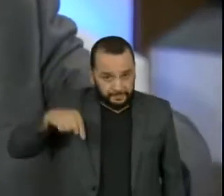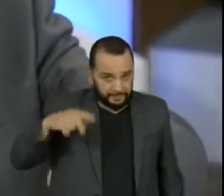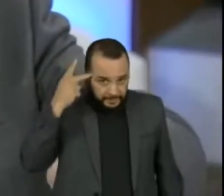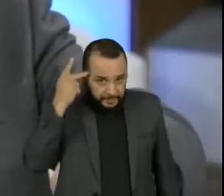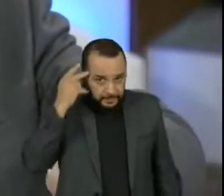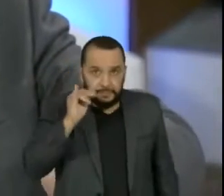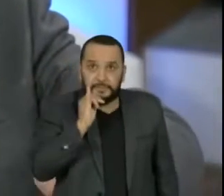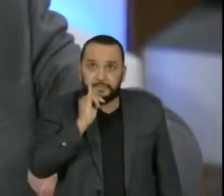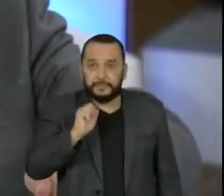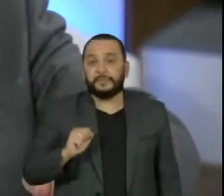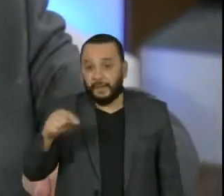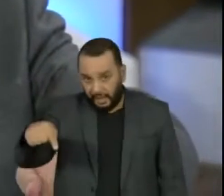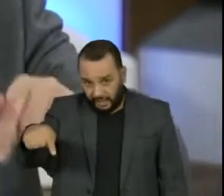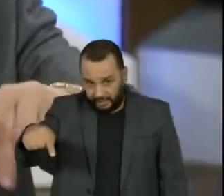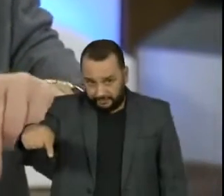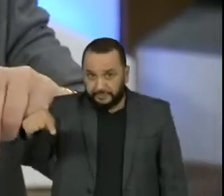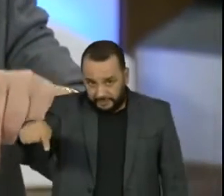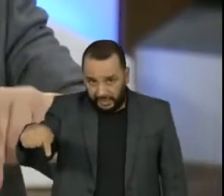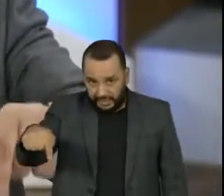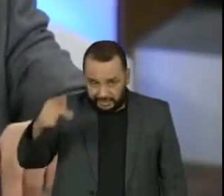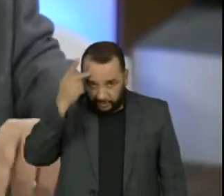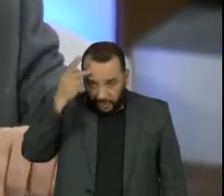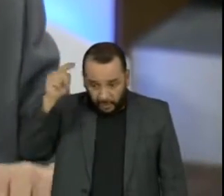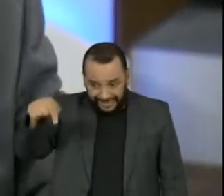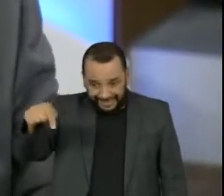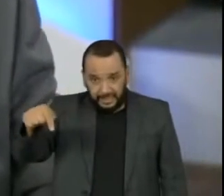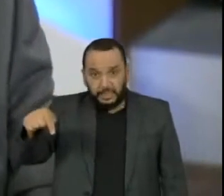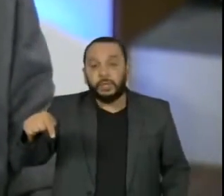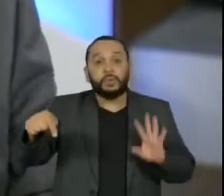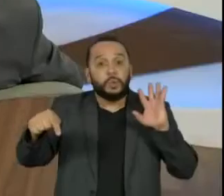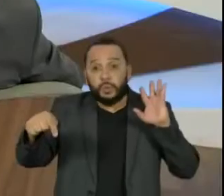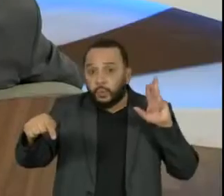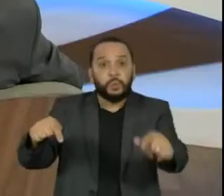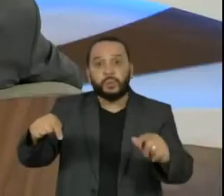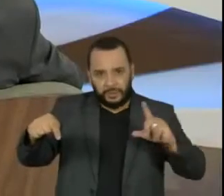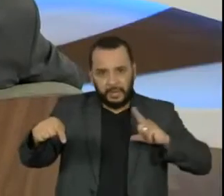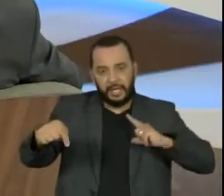exemplo, é tudo subsidiado.